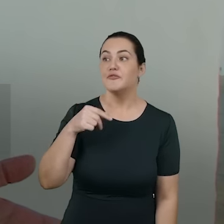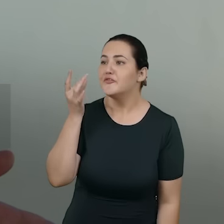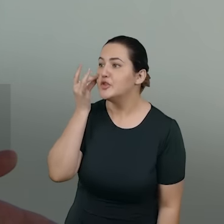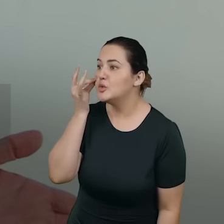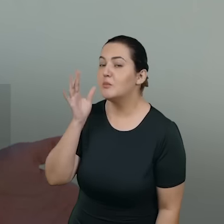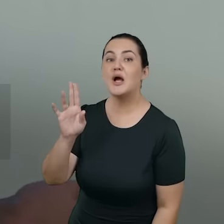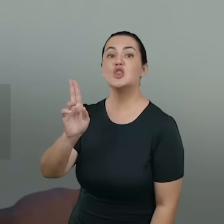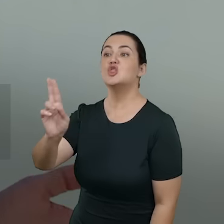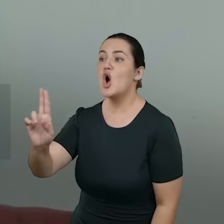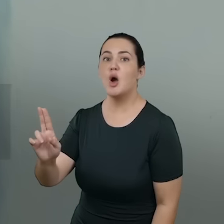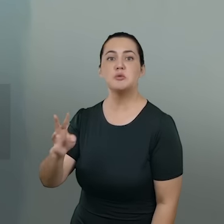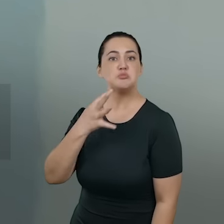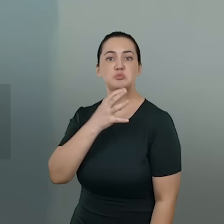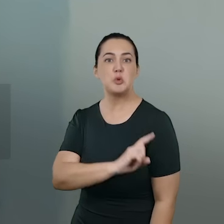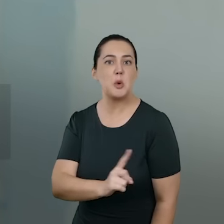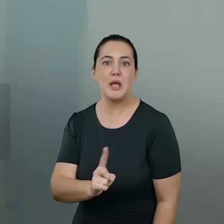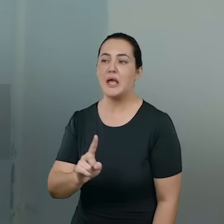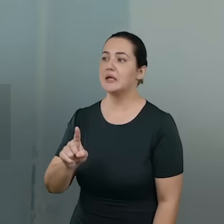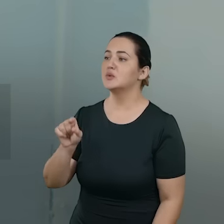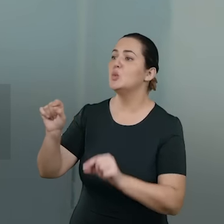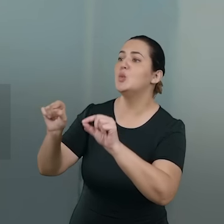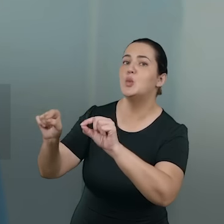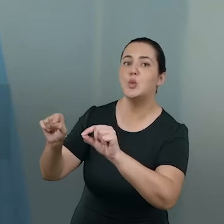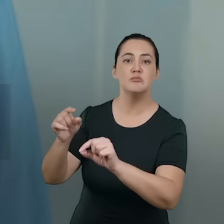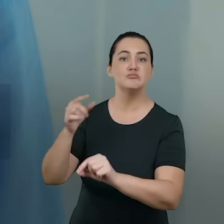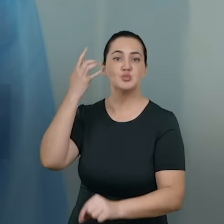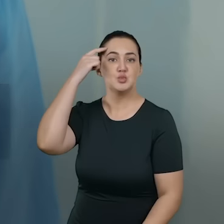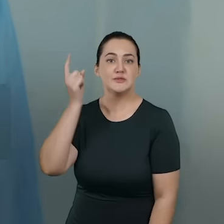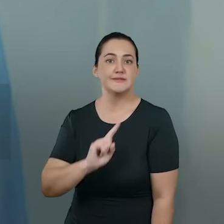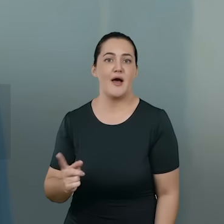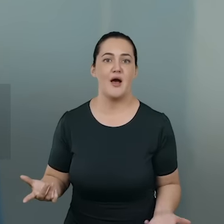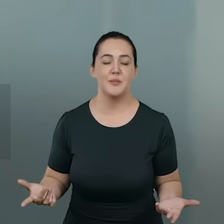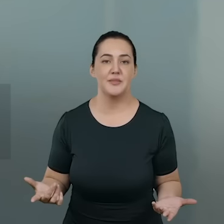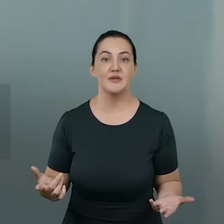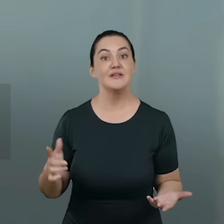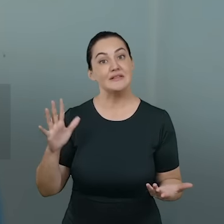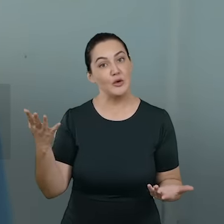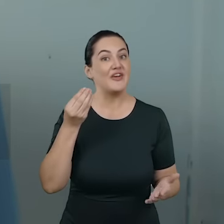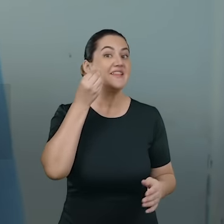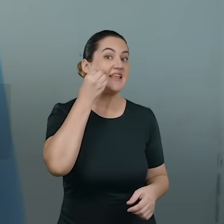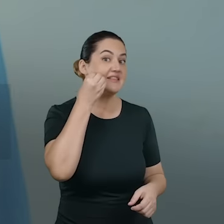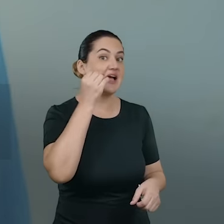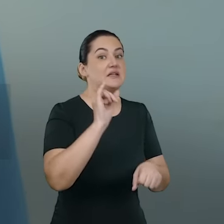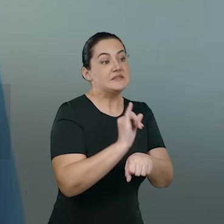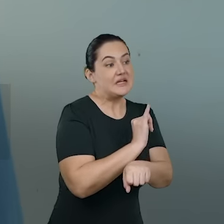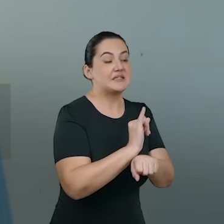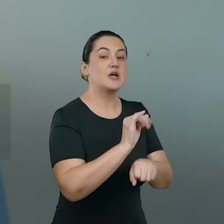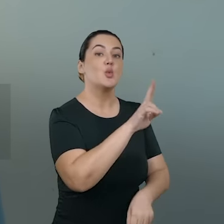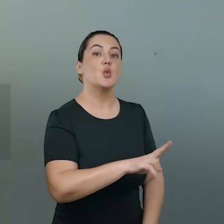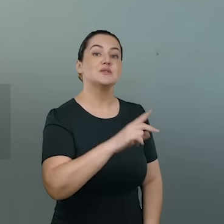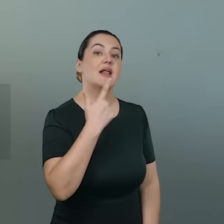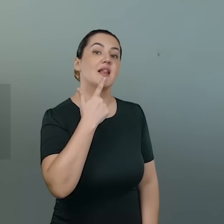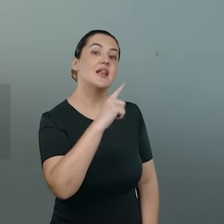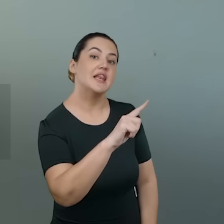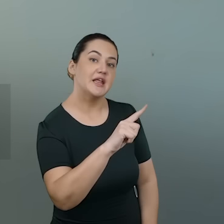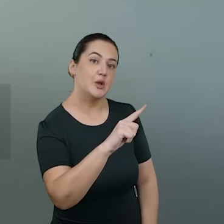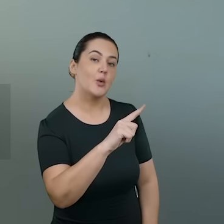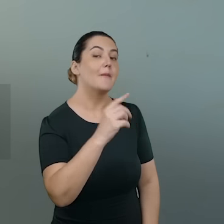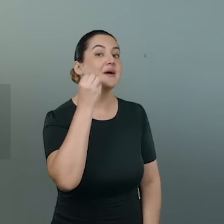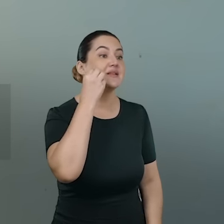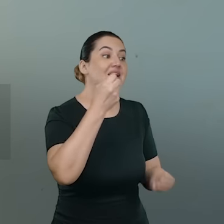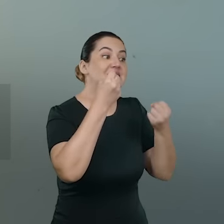nem sabe o nome dessas coisas. Ele vai tentar usar o idioma indígena com as palavras indígenas